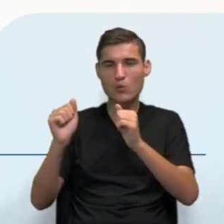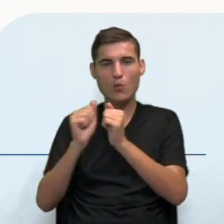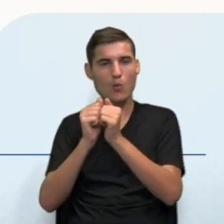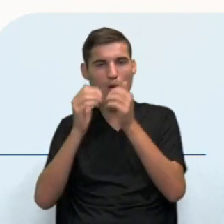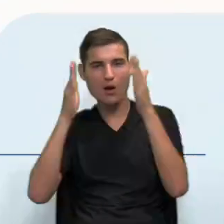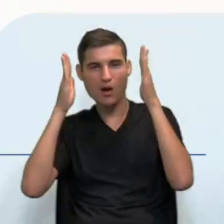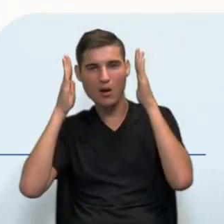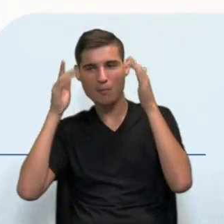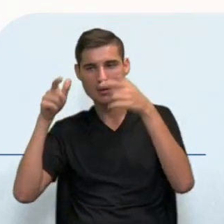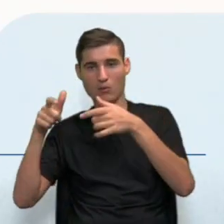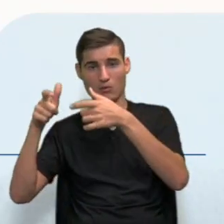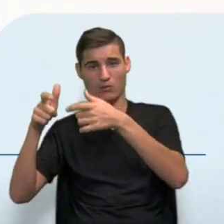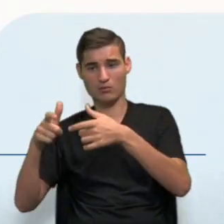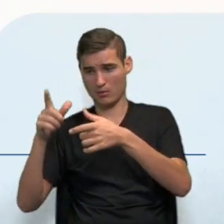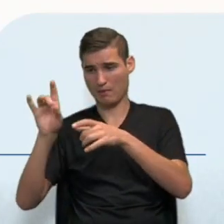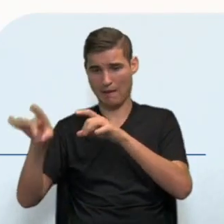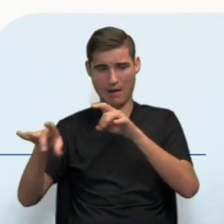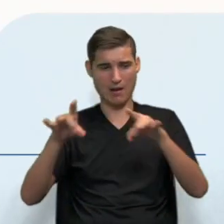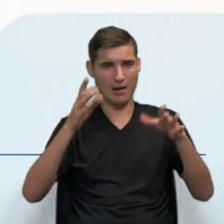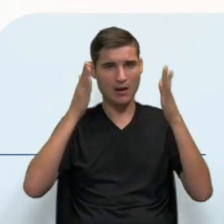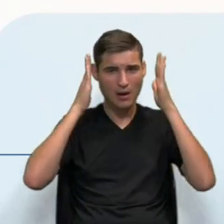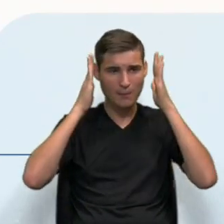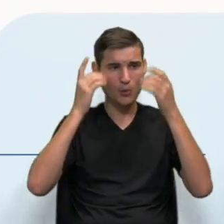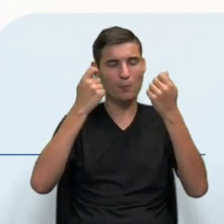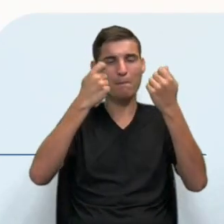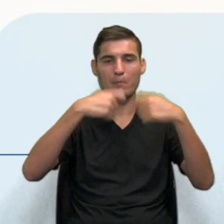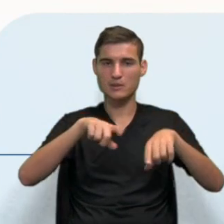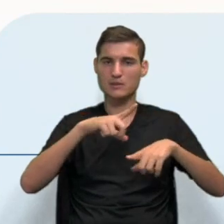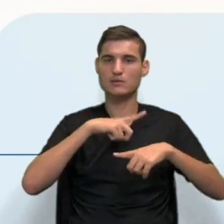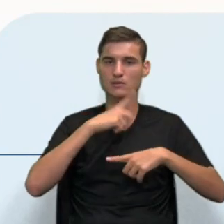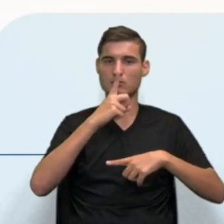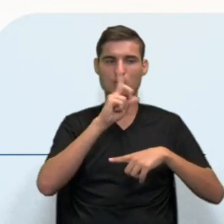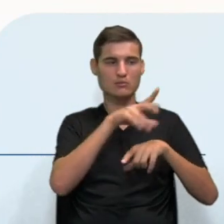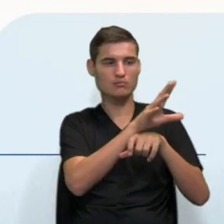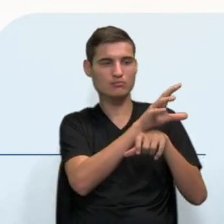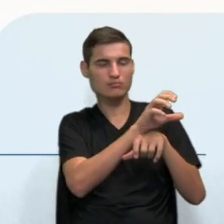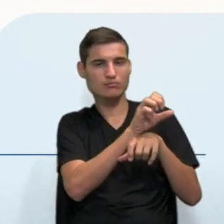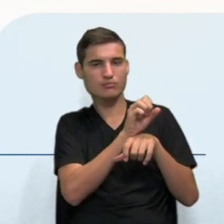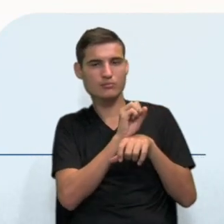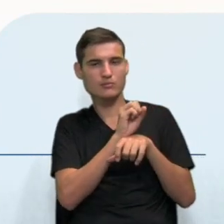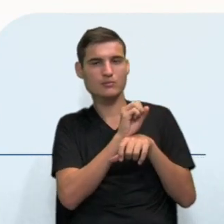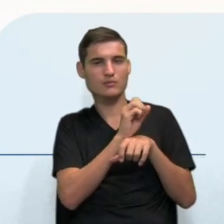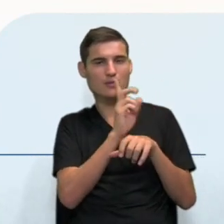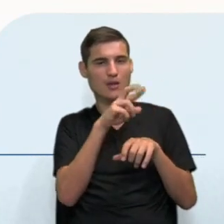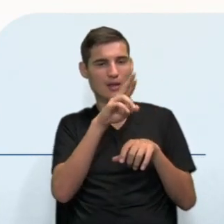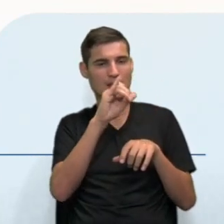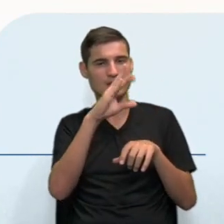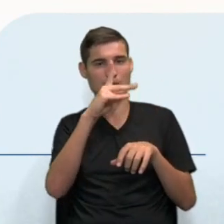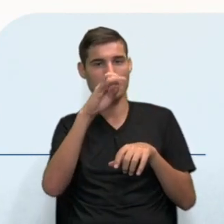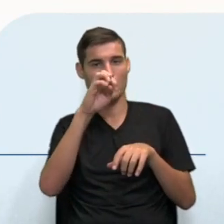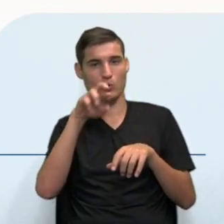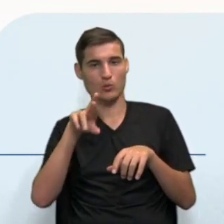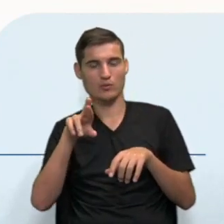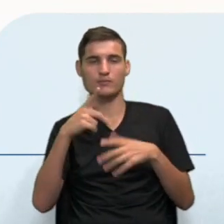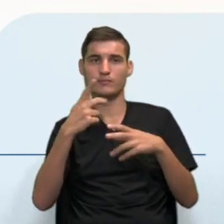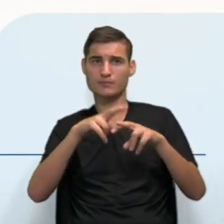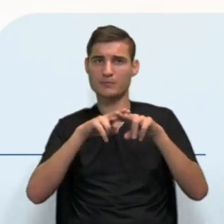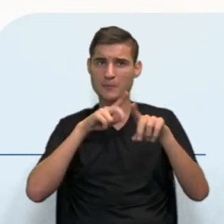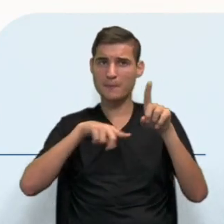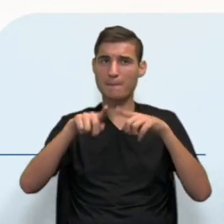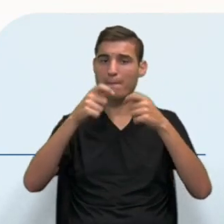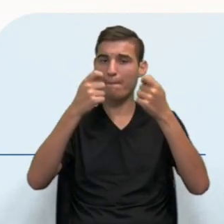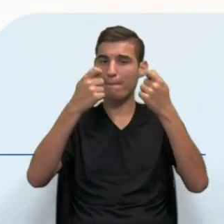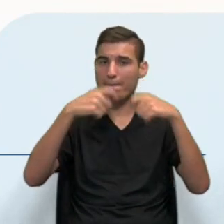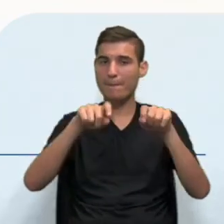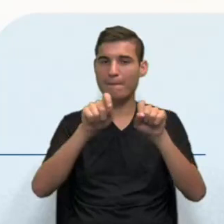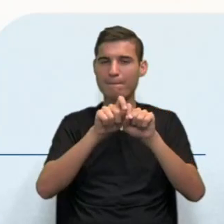em cada caminhão, ou transmissor, não sei se vai ser receptor, transmissor. A sua tarefa é, então, fazer um